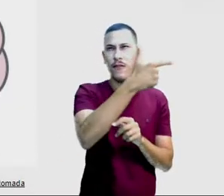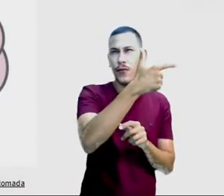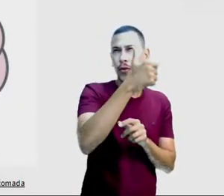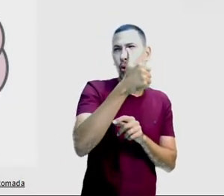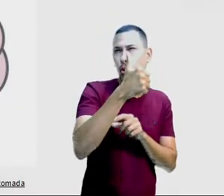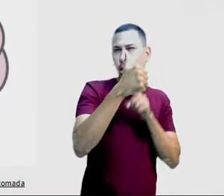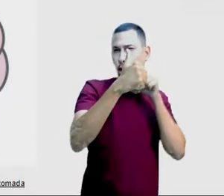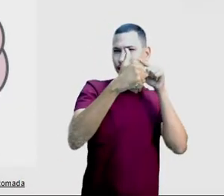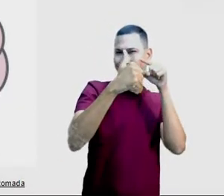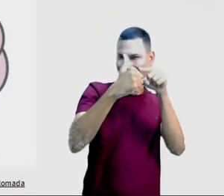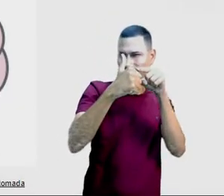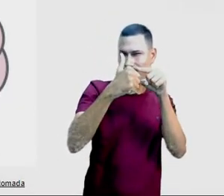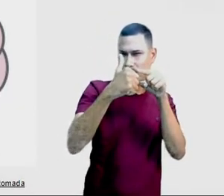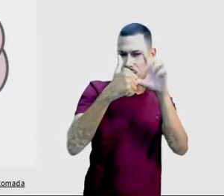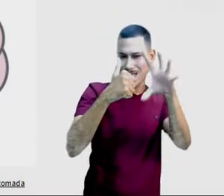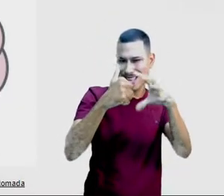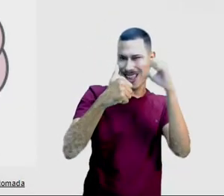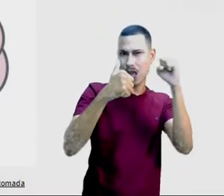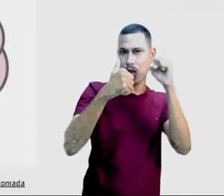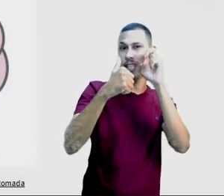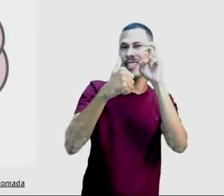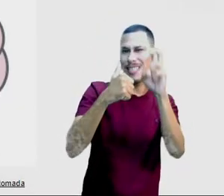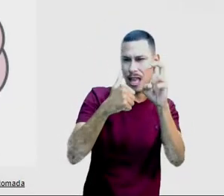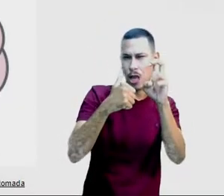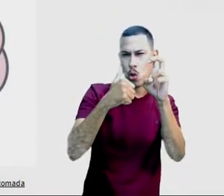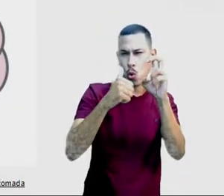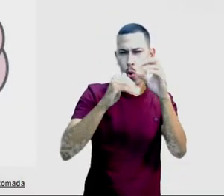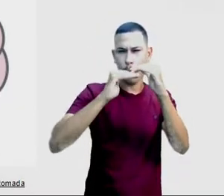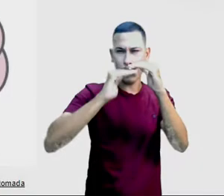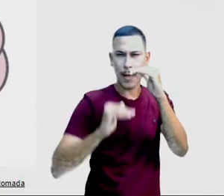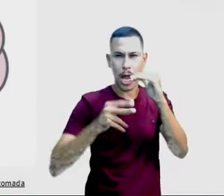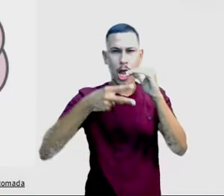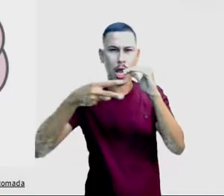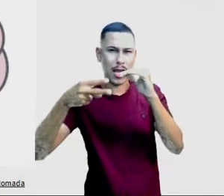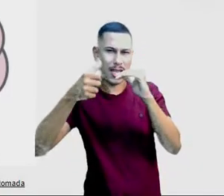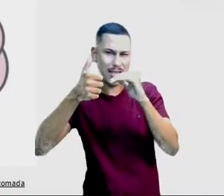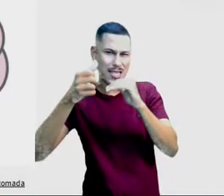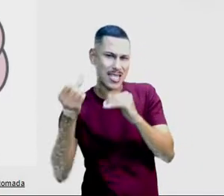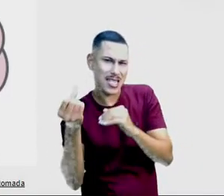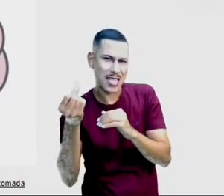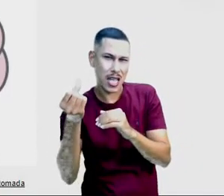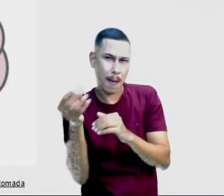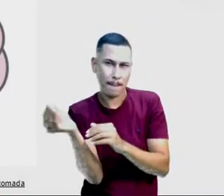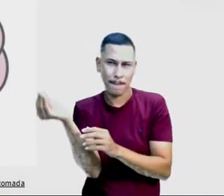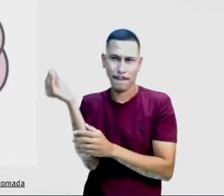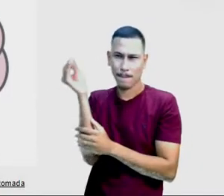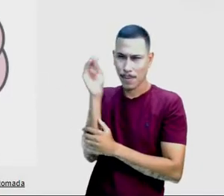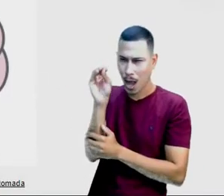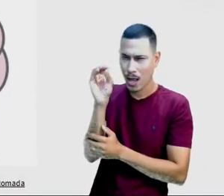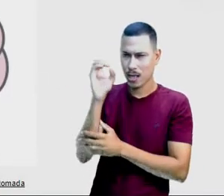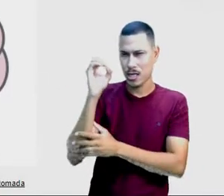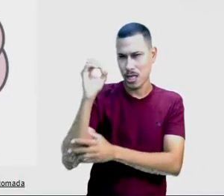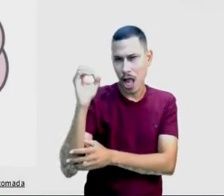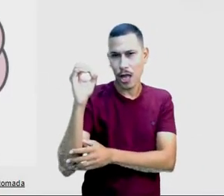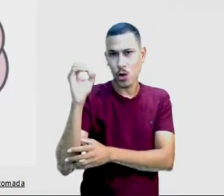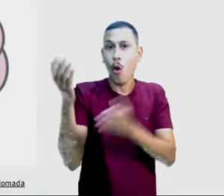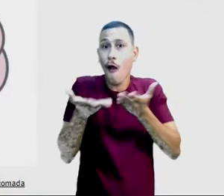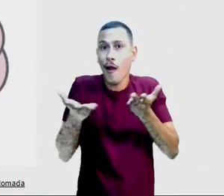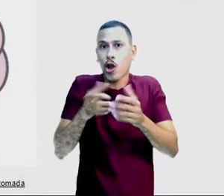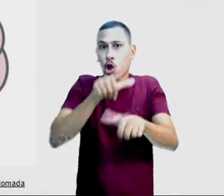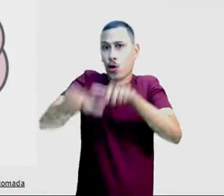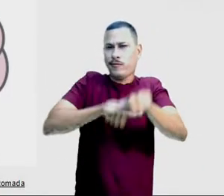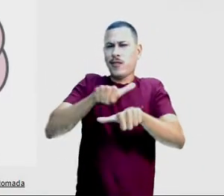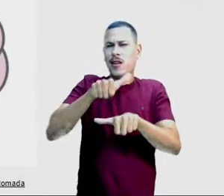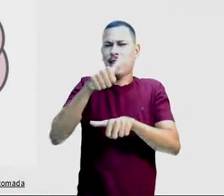21, eu tiro 5, fica 16. Então, acrescento 0, fiquei com